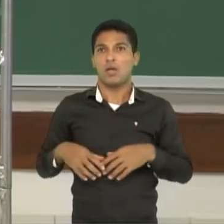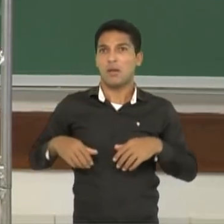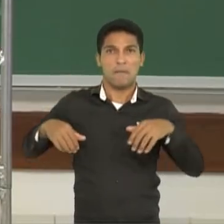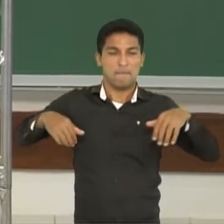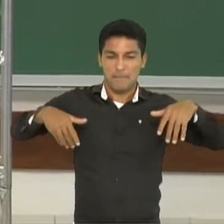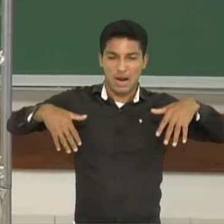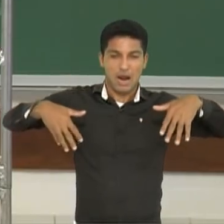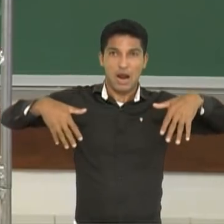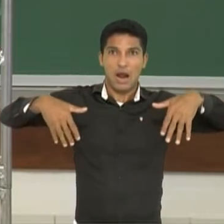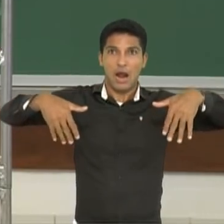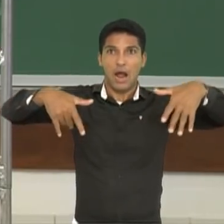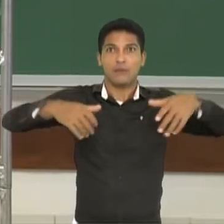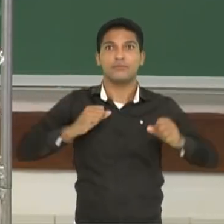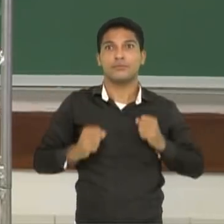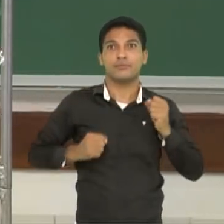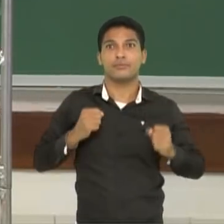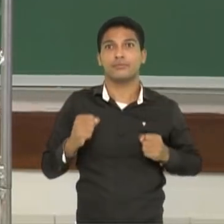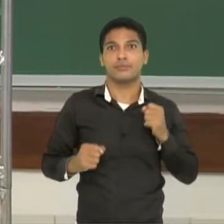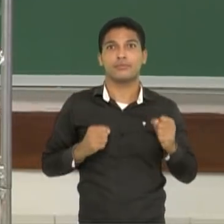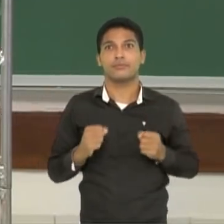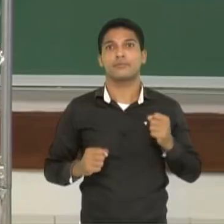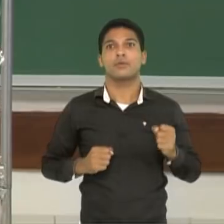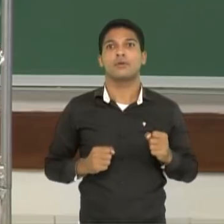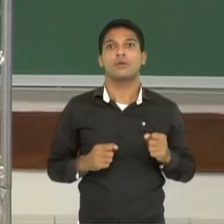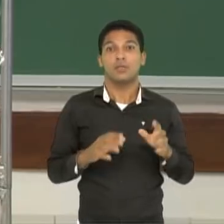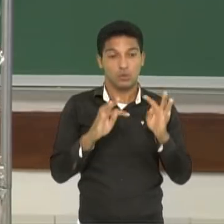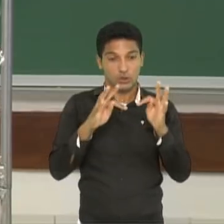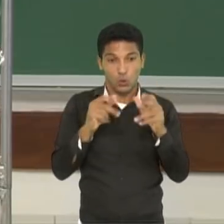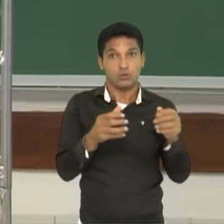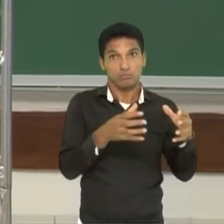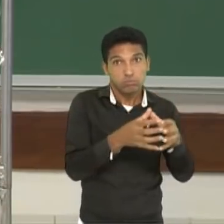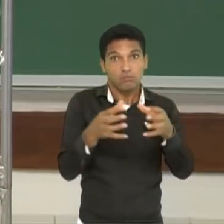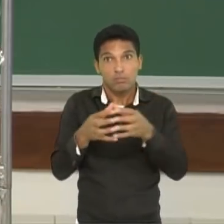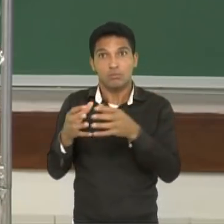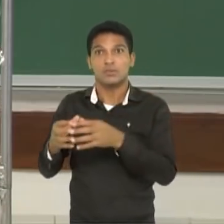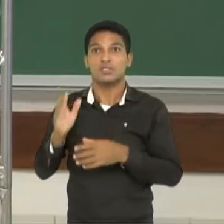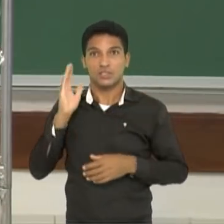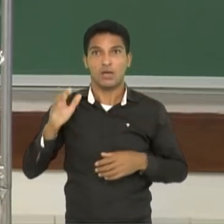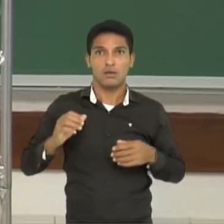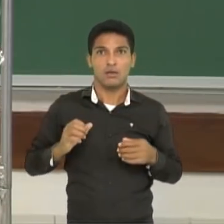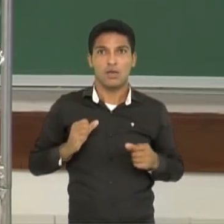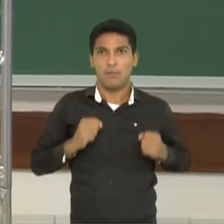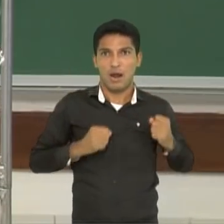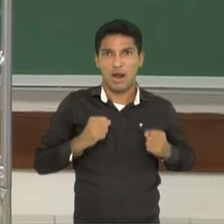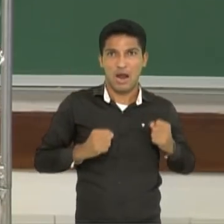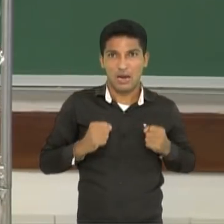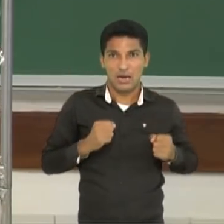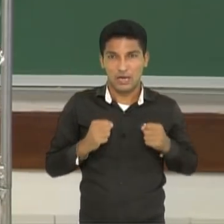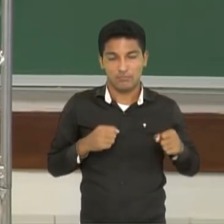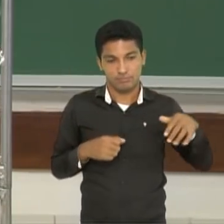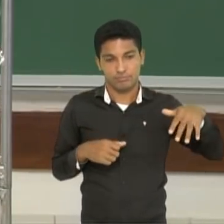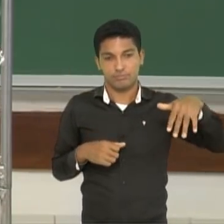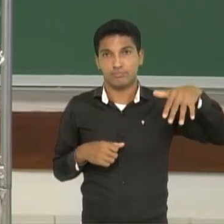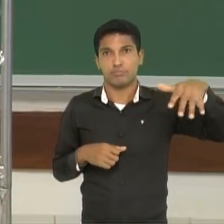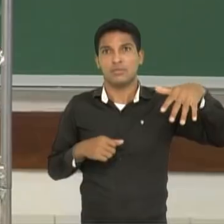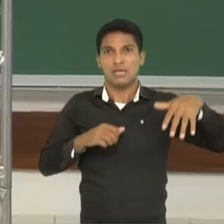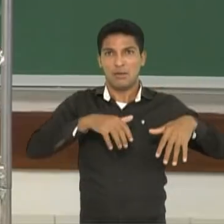necessárias. Depois que todas as baterias correram, é que é estabelecido, né, o ranking ali, eles